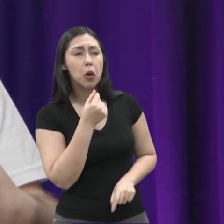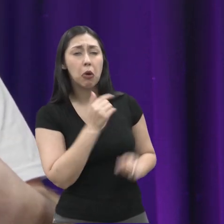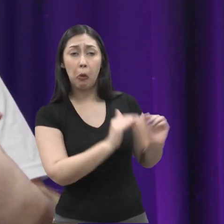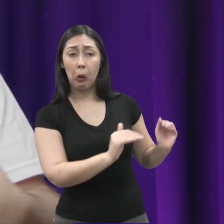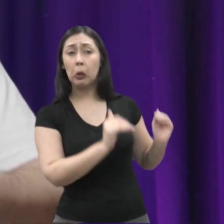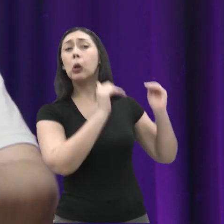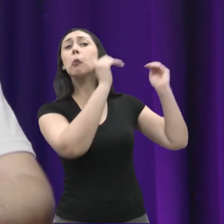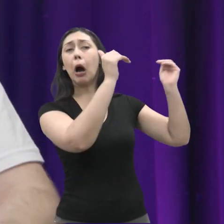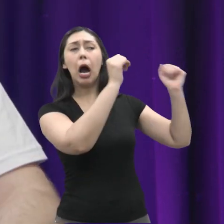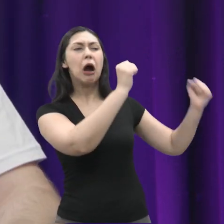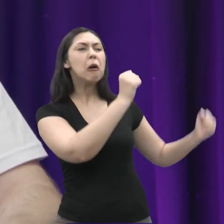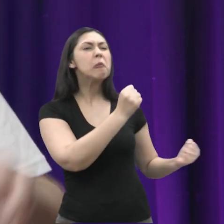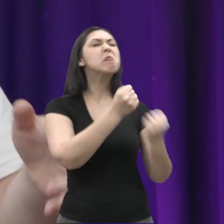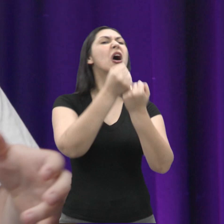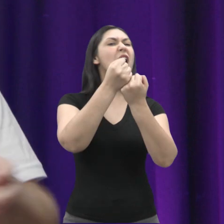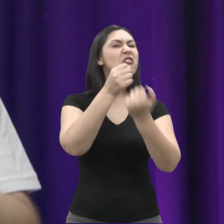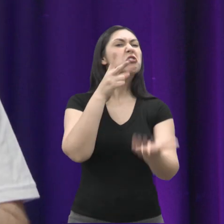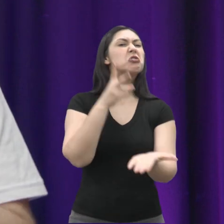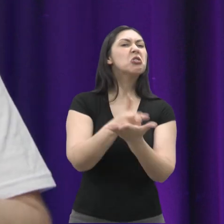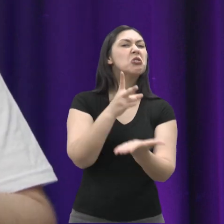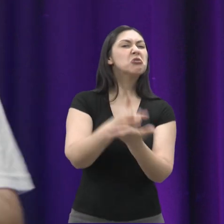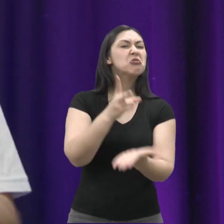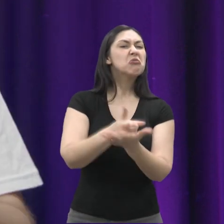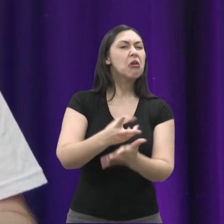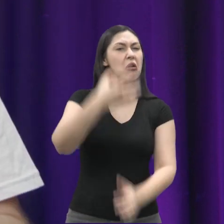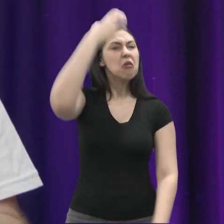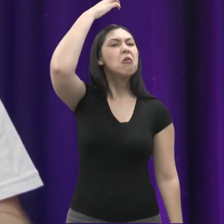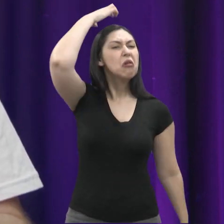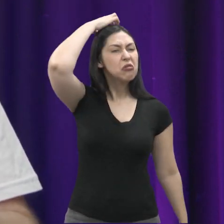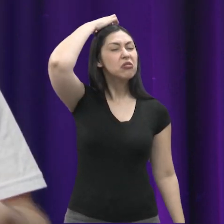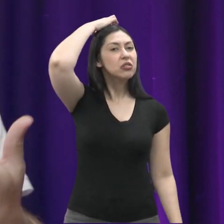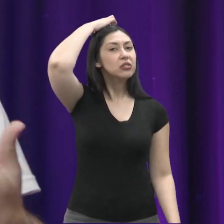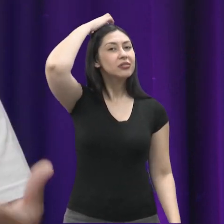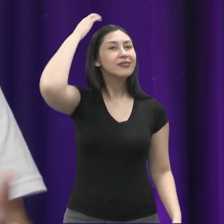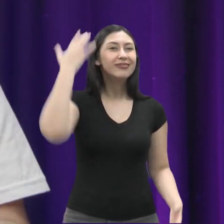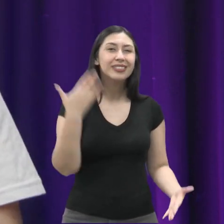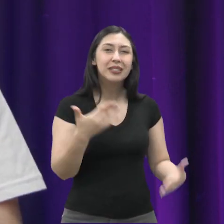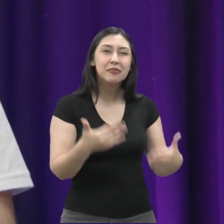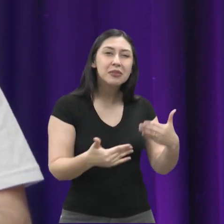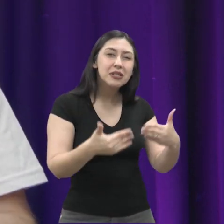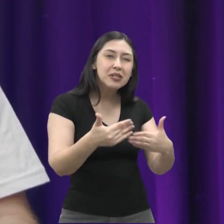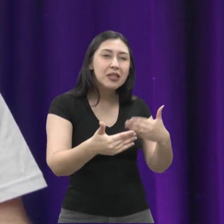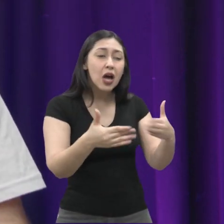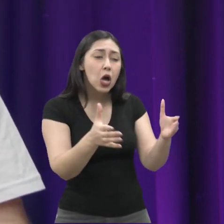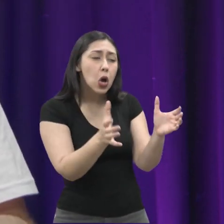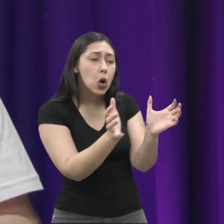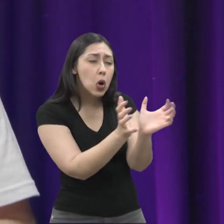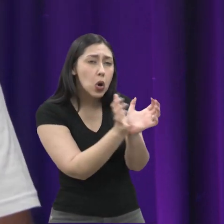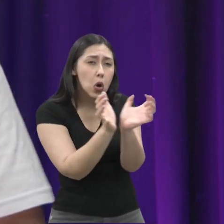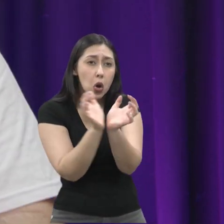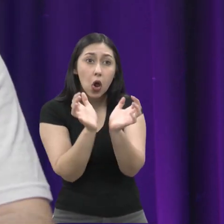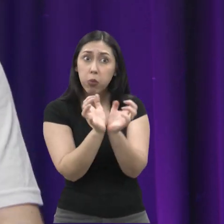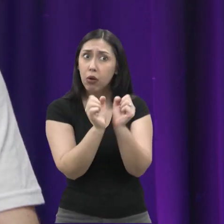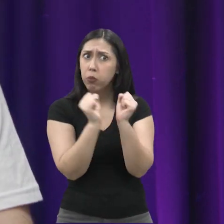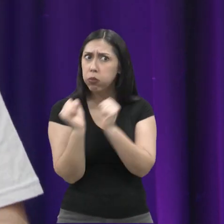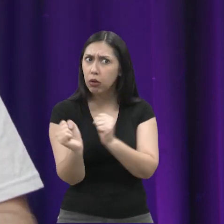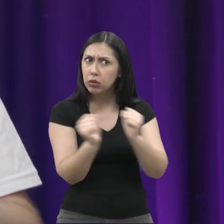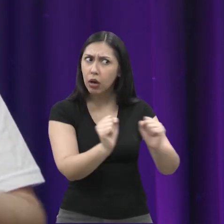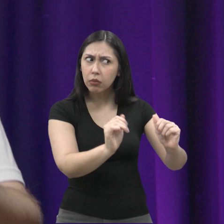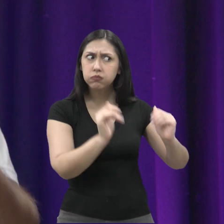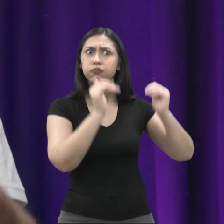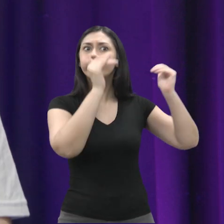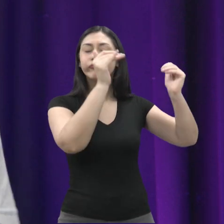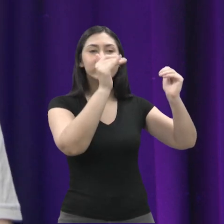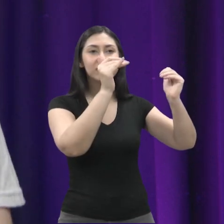tinham abraçado a ideia de tirar a monarquia e colocar a república. E eles se tornaram a favor da república por perderem seus escravos.